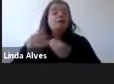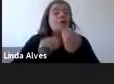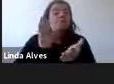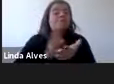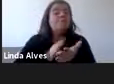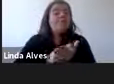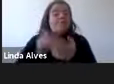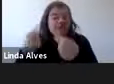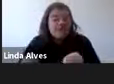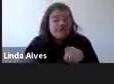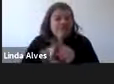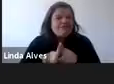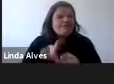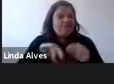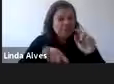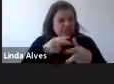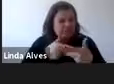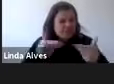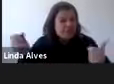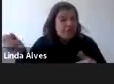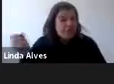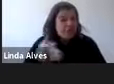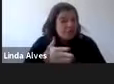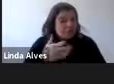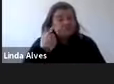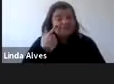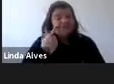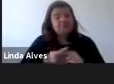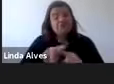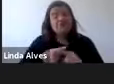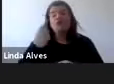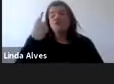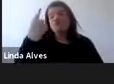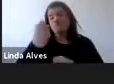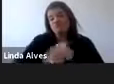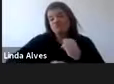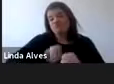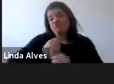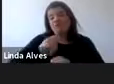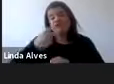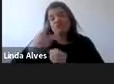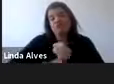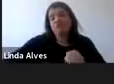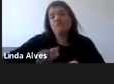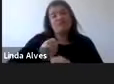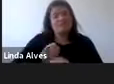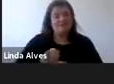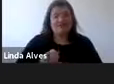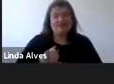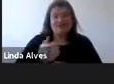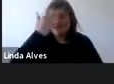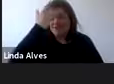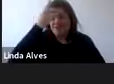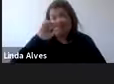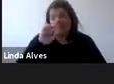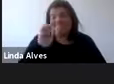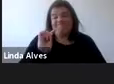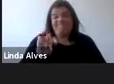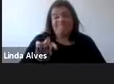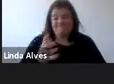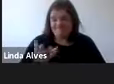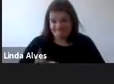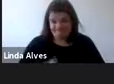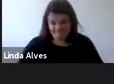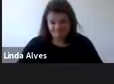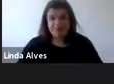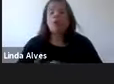assim, vai ter esse produto ainda. Porque pode ser que decida por daqui 1 ano, 2 anos, e possa ser um produto diferente. A gente não sabe qual vai ser a